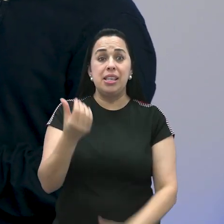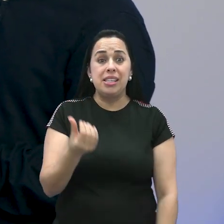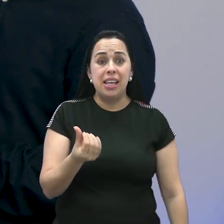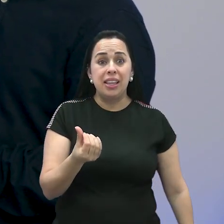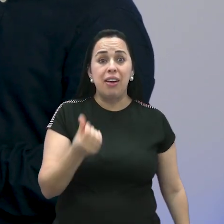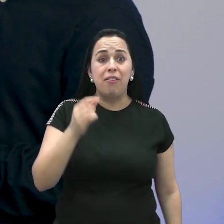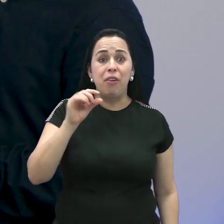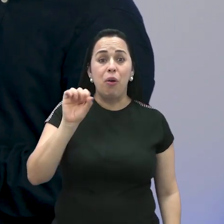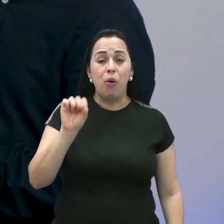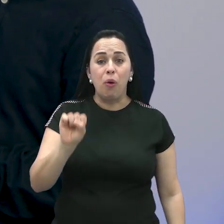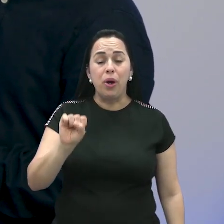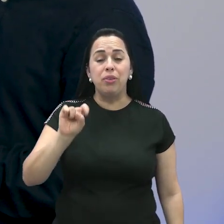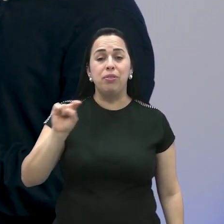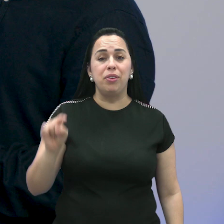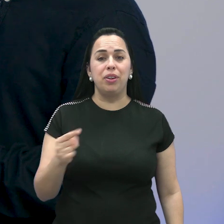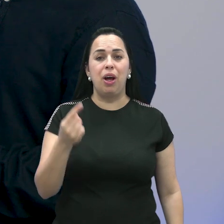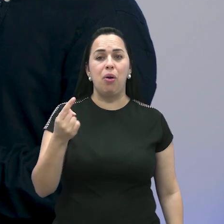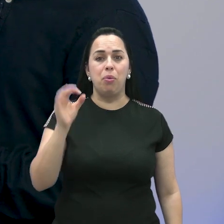demais,